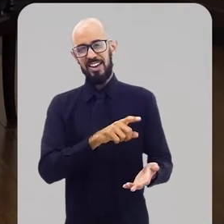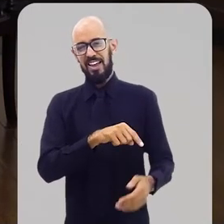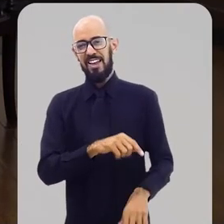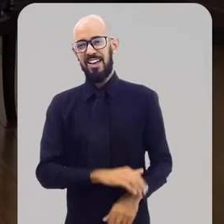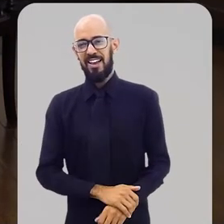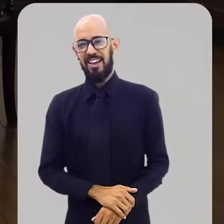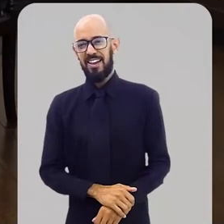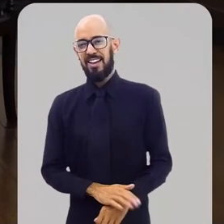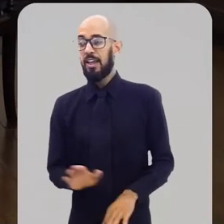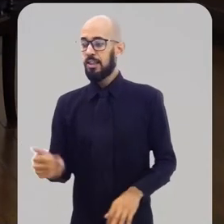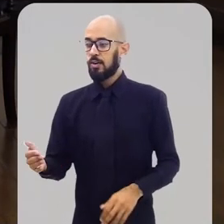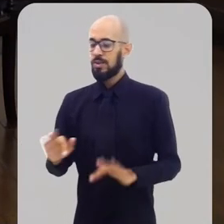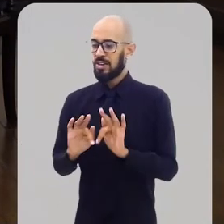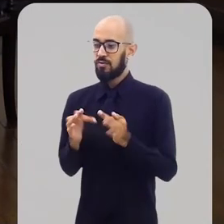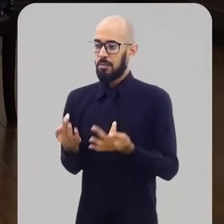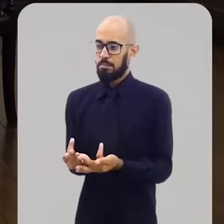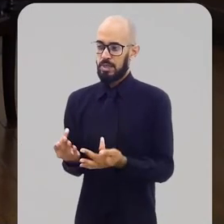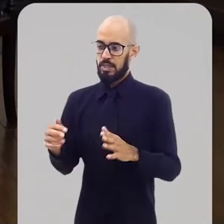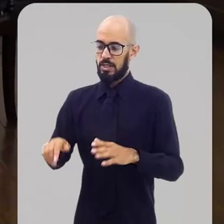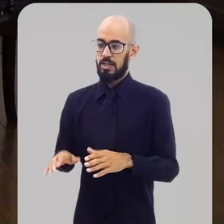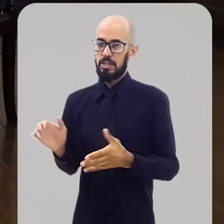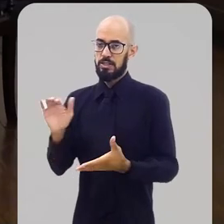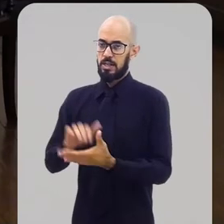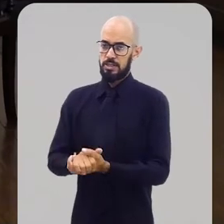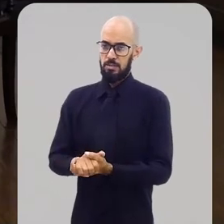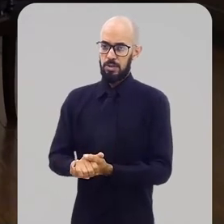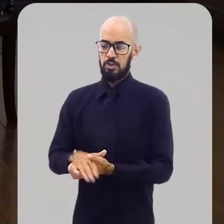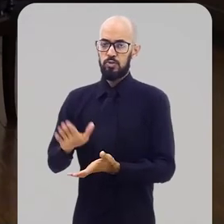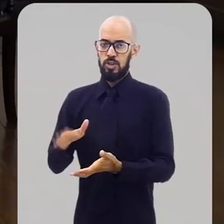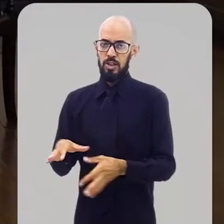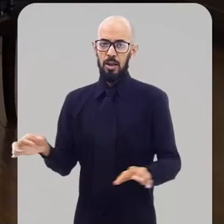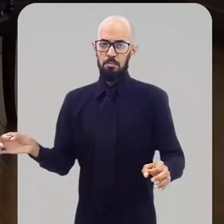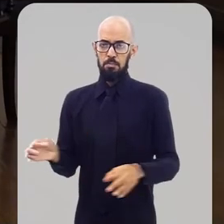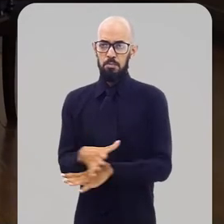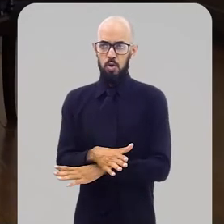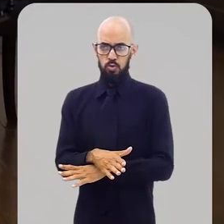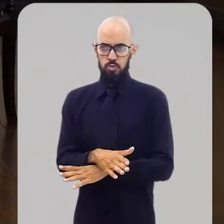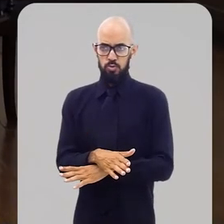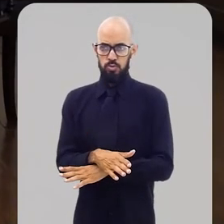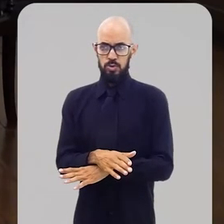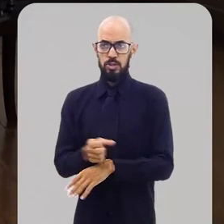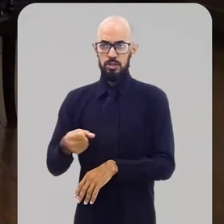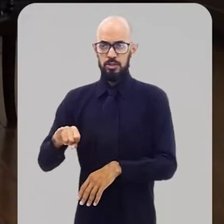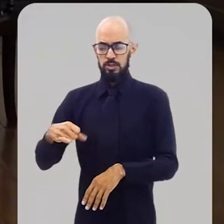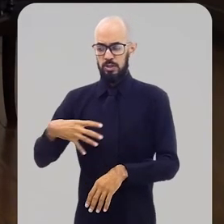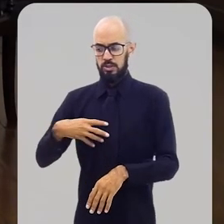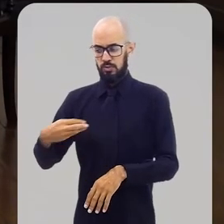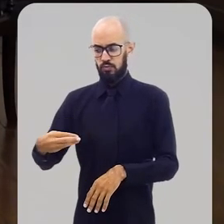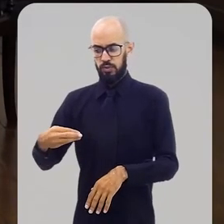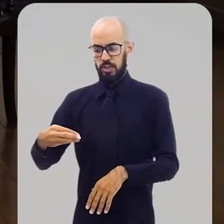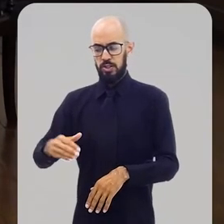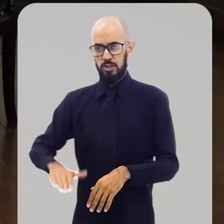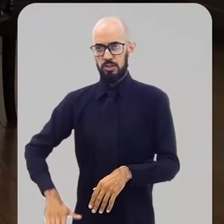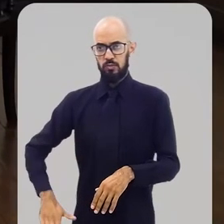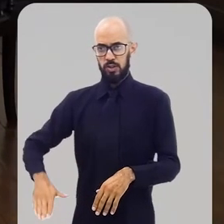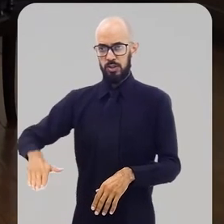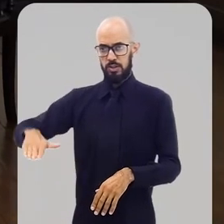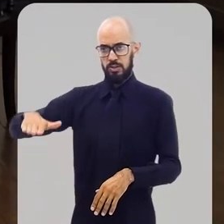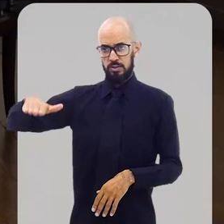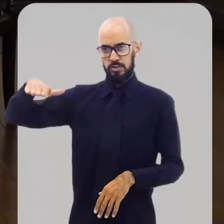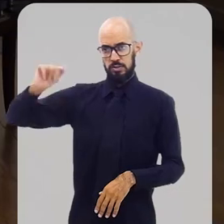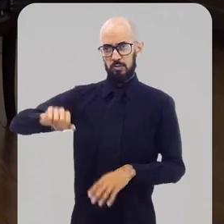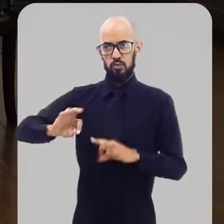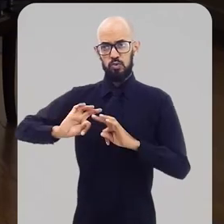Então essa família esse casamento ele já está preparado se essa criança veio desde o